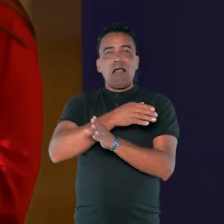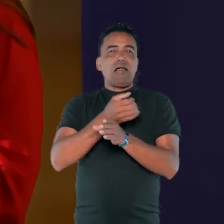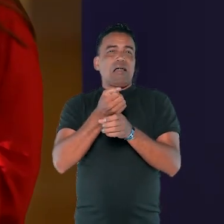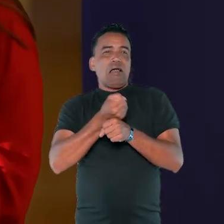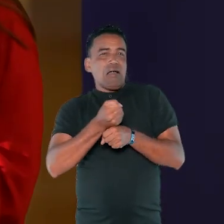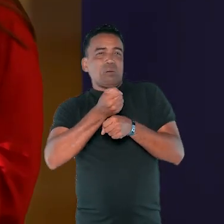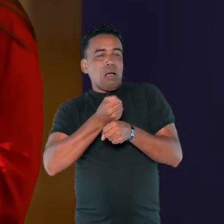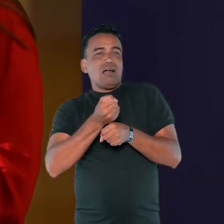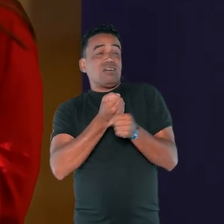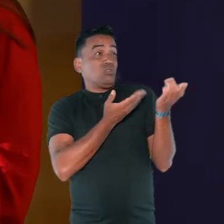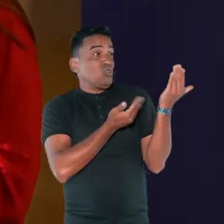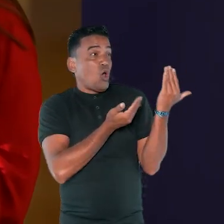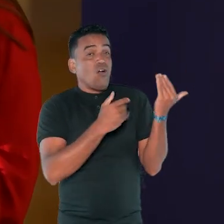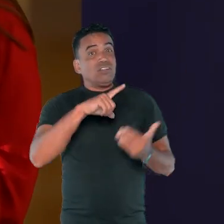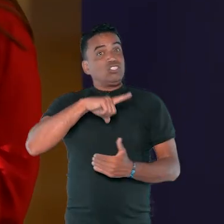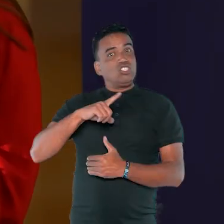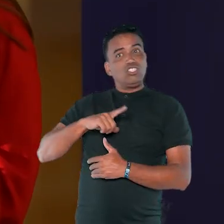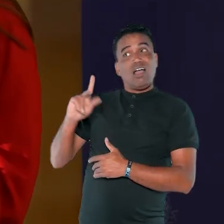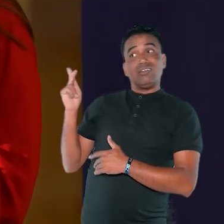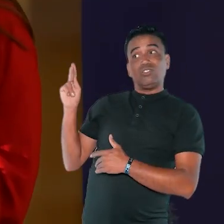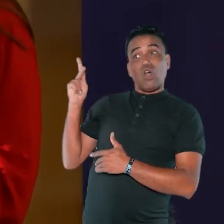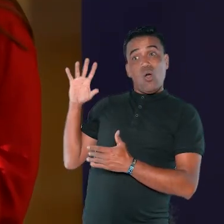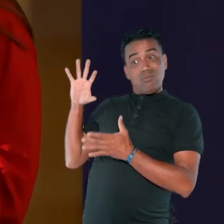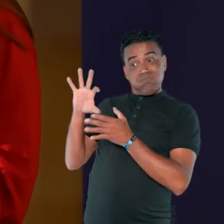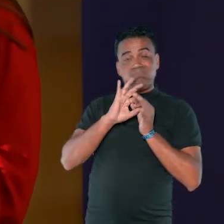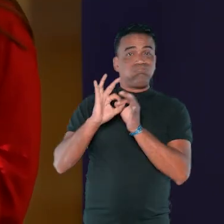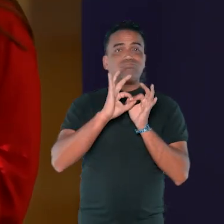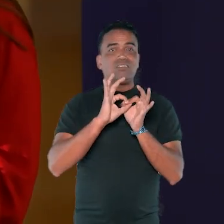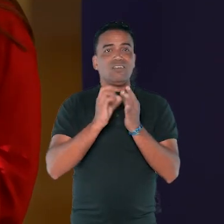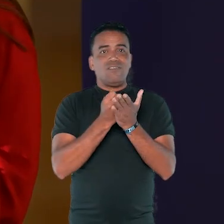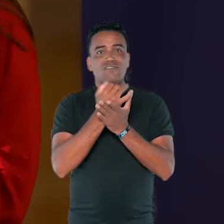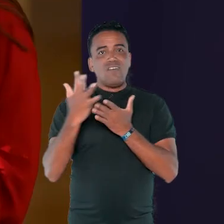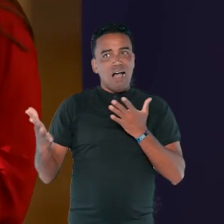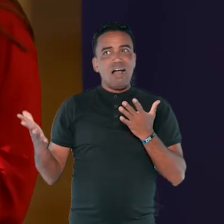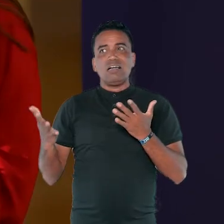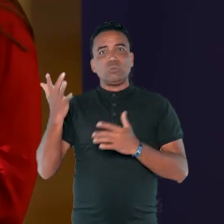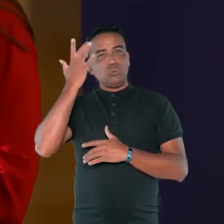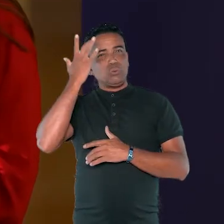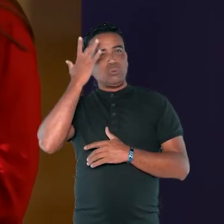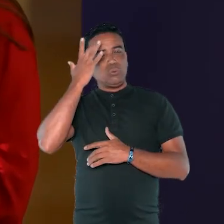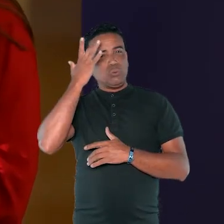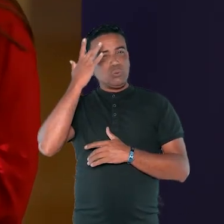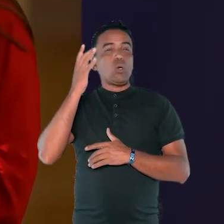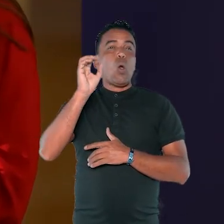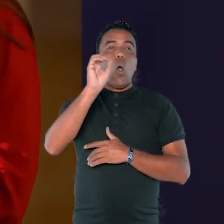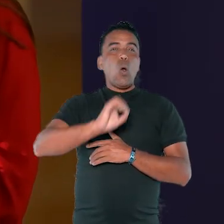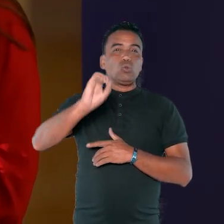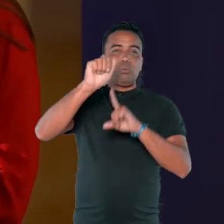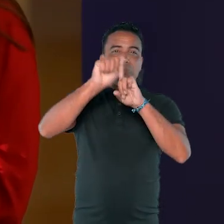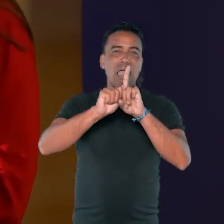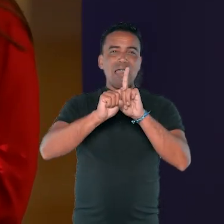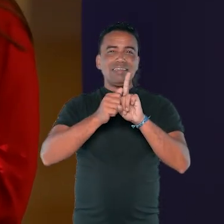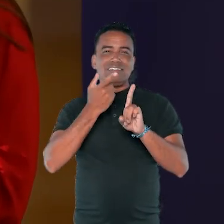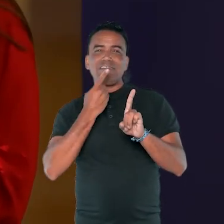jovens, tínhamos a história ao nosso lado. Muitos maduravam um rubro outubro, outros